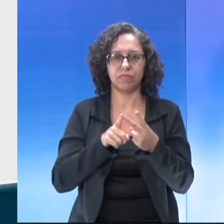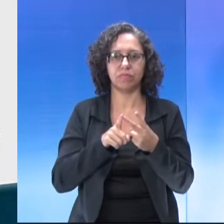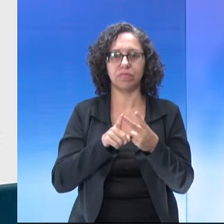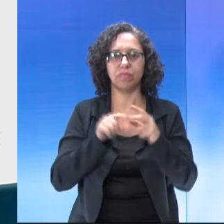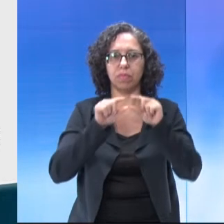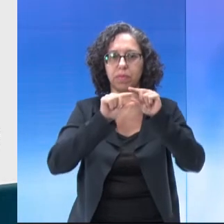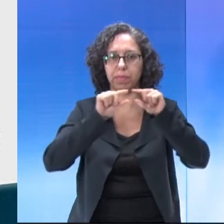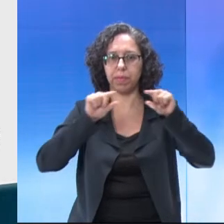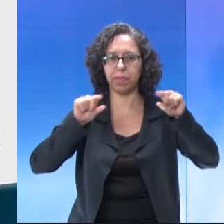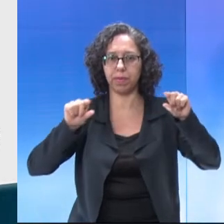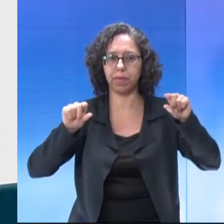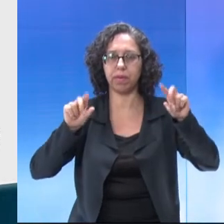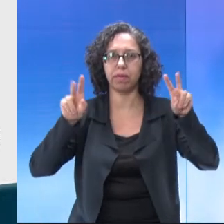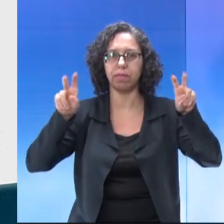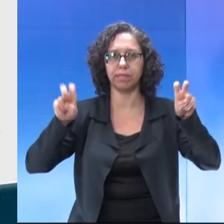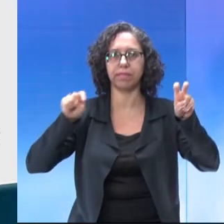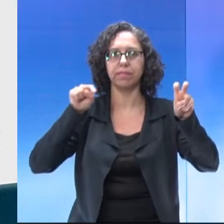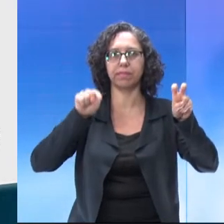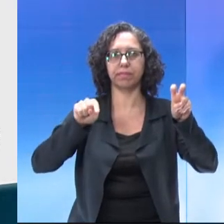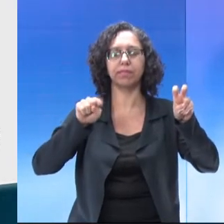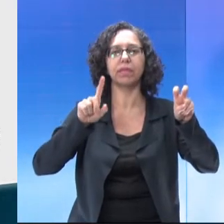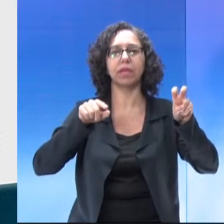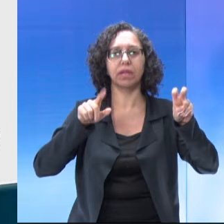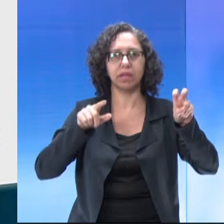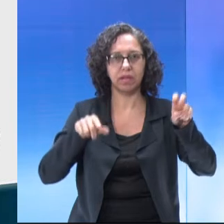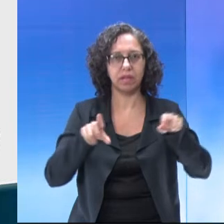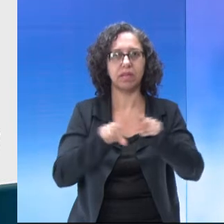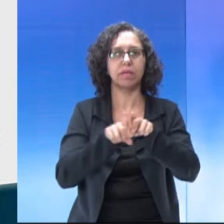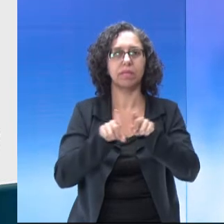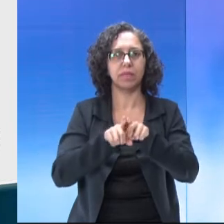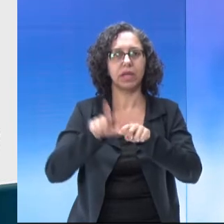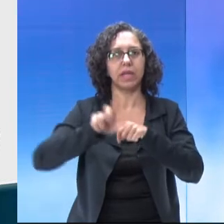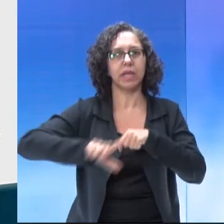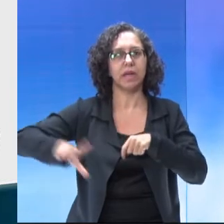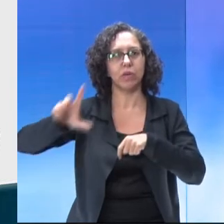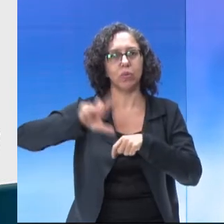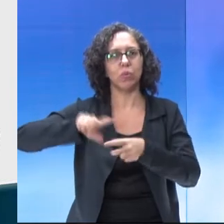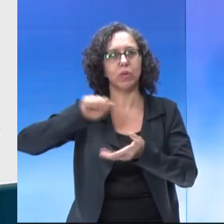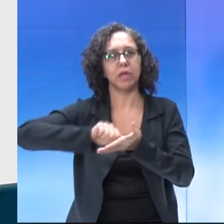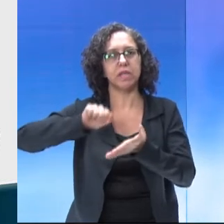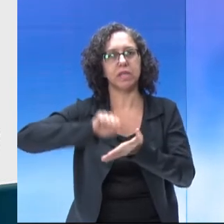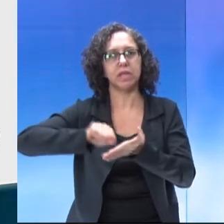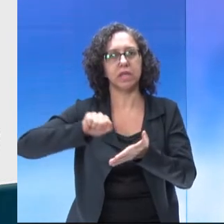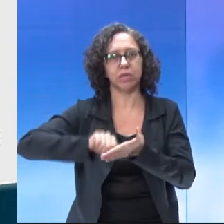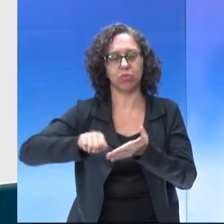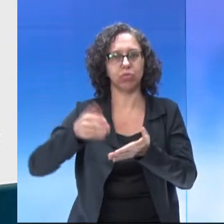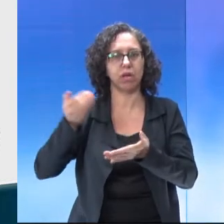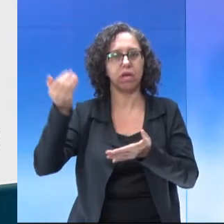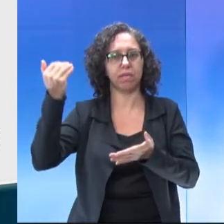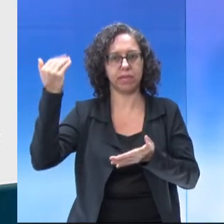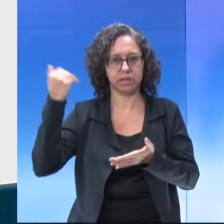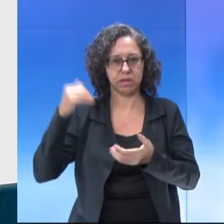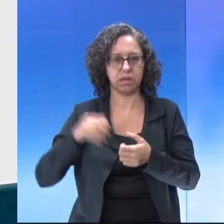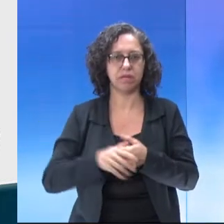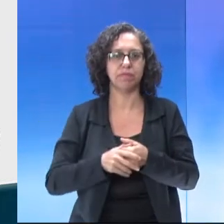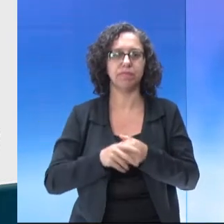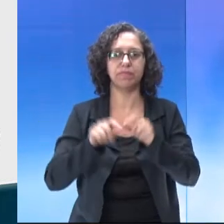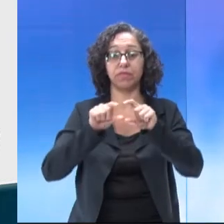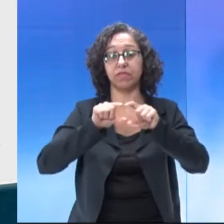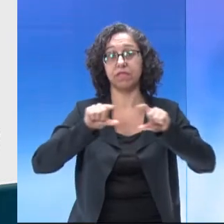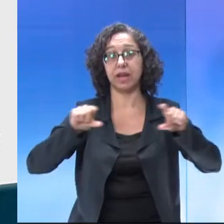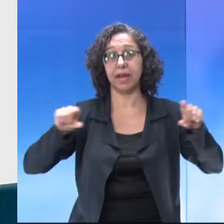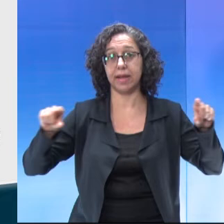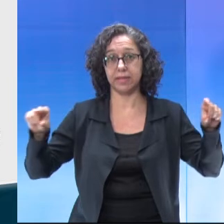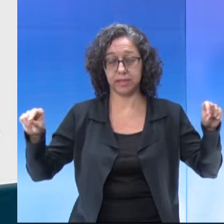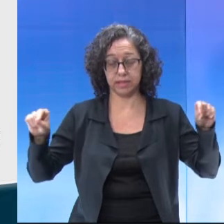intitulado Memórias de um Soldado, sua vida durante a guerra. Eu estou falando de uma obra literária, de um escrito literário. A pressa é inimiga